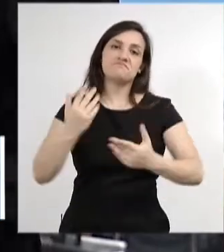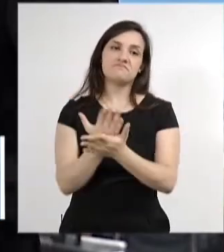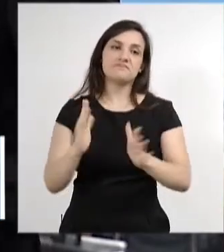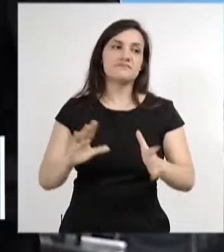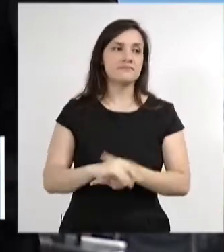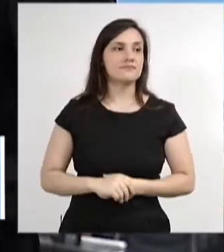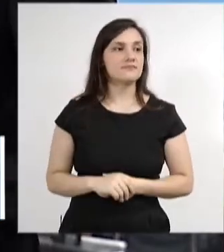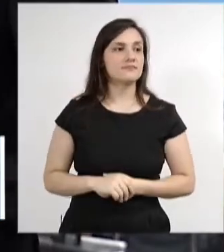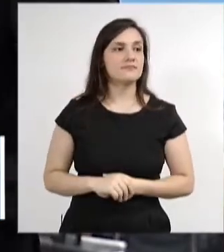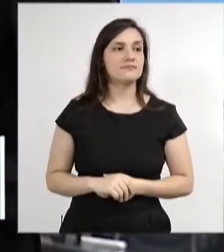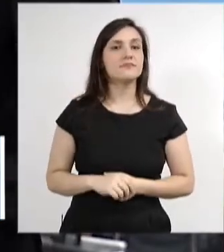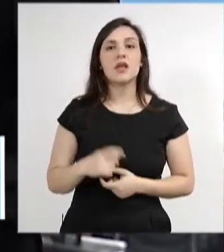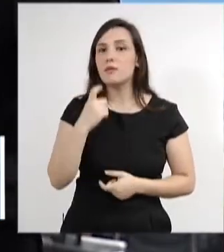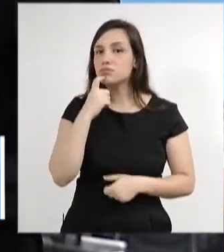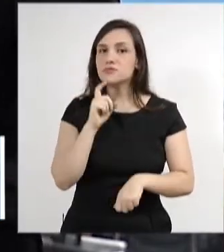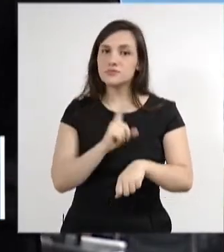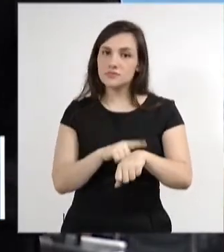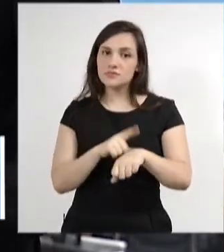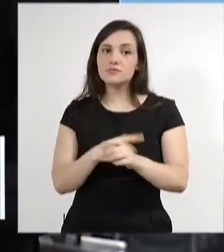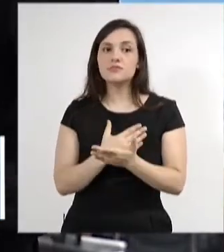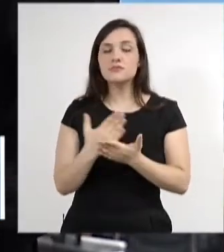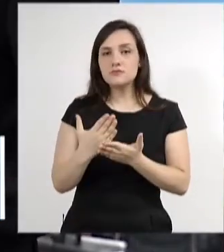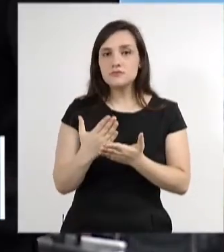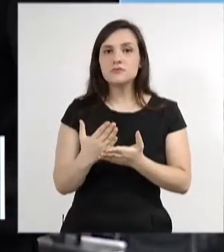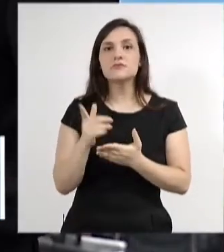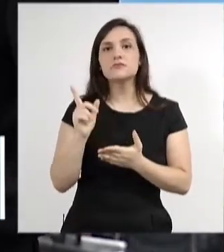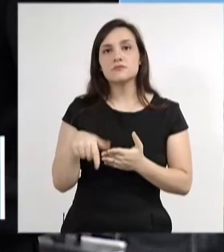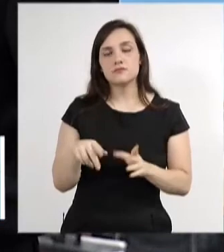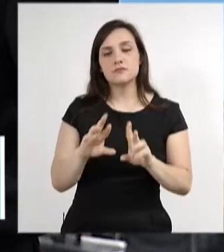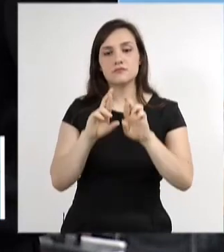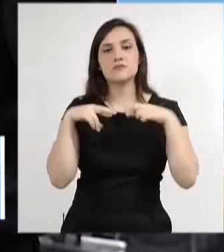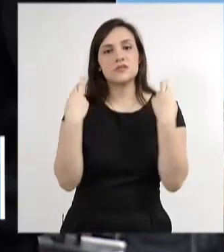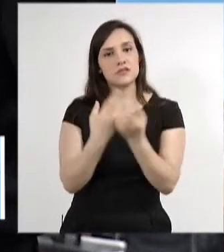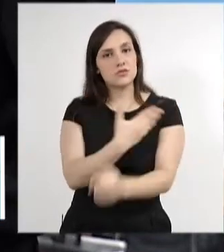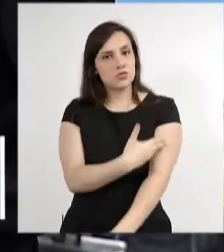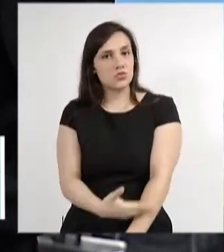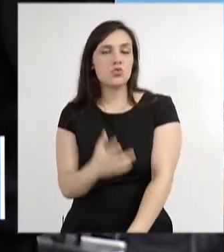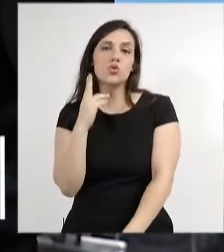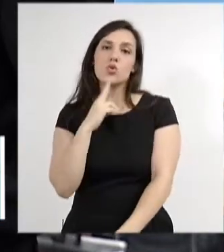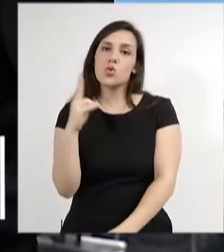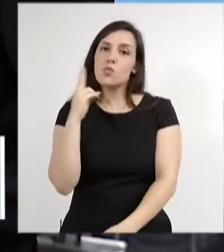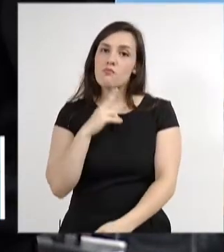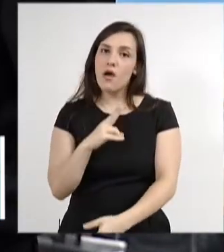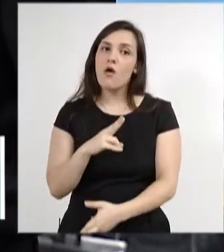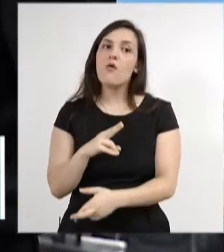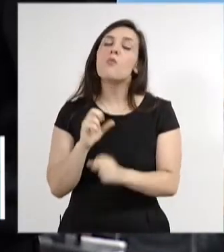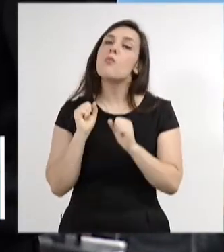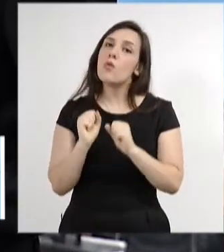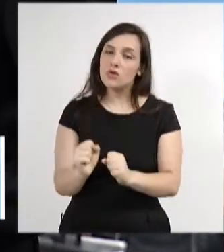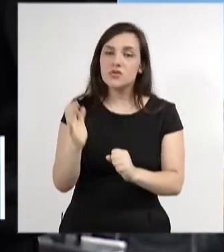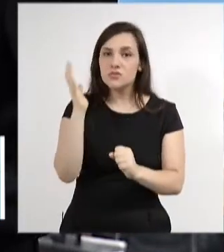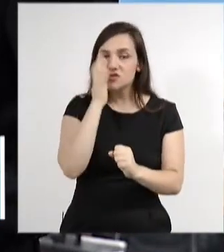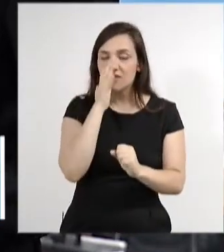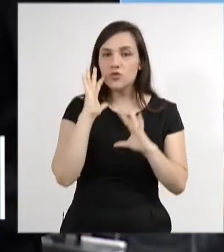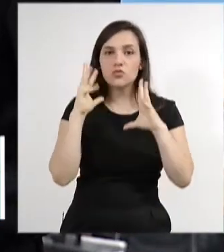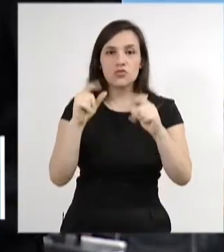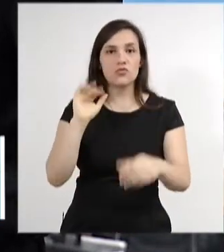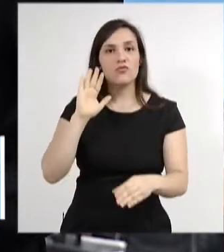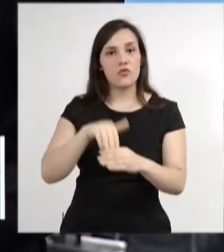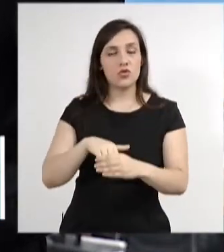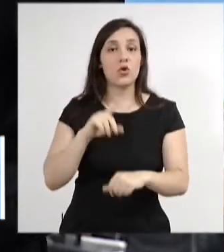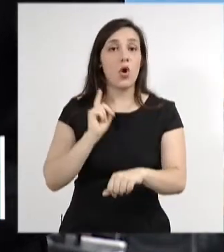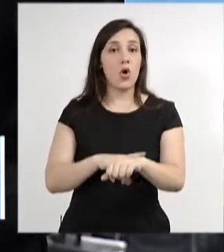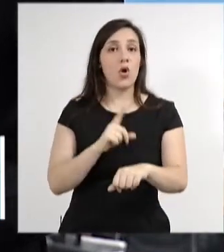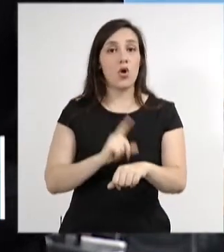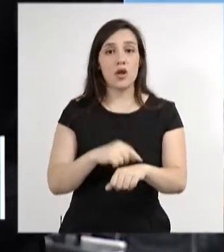aqui. Logo mais, sessão plenária ao vivo, acompanhe todas as votações. E também, a partir das